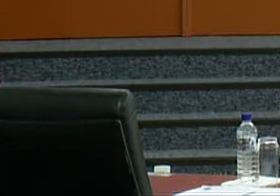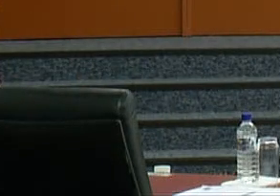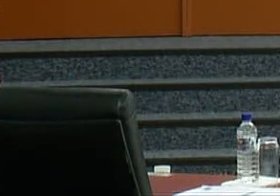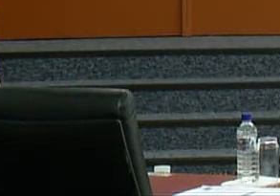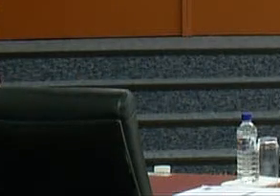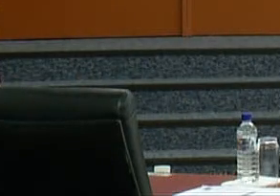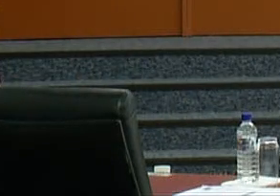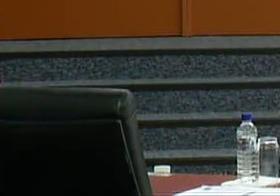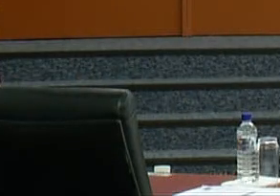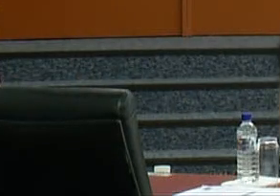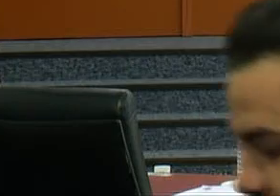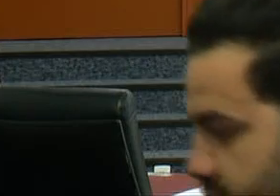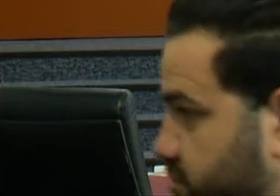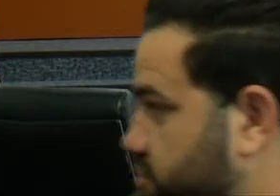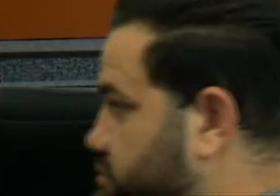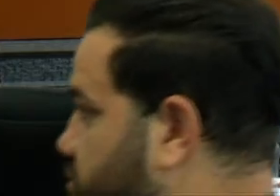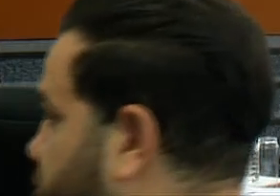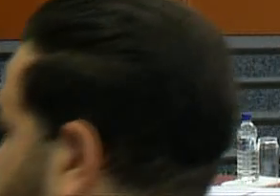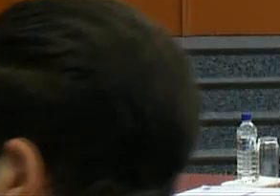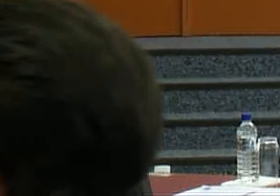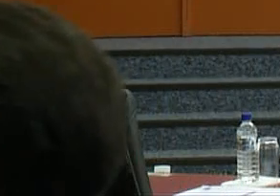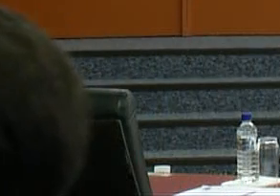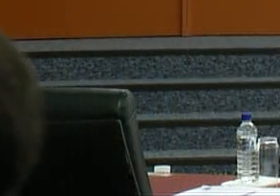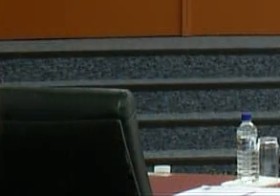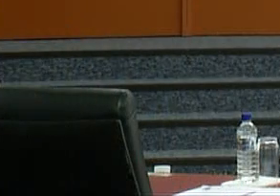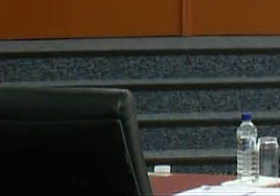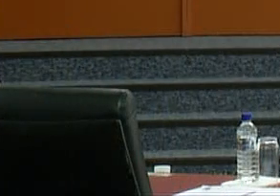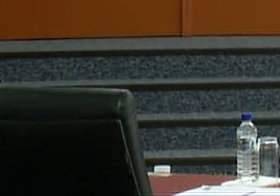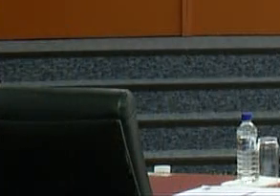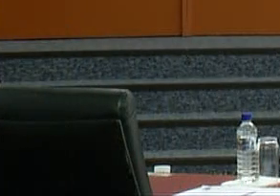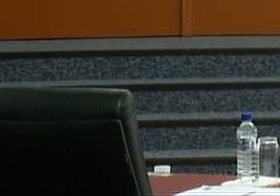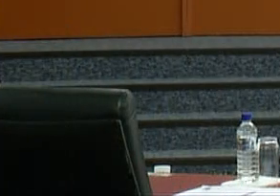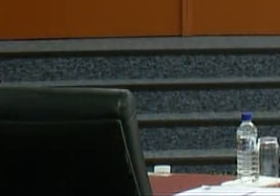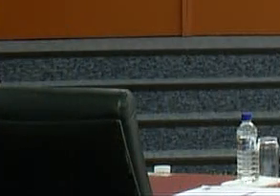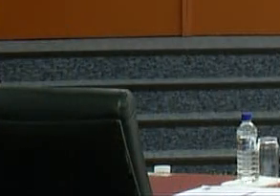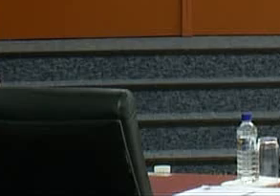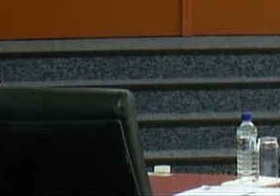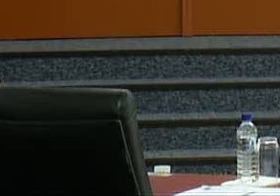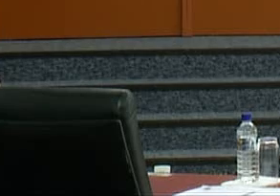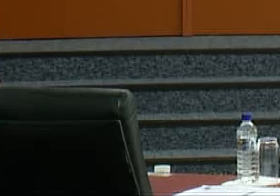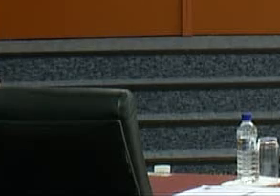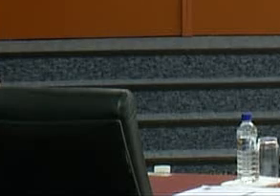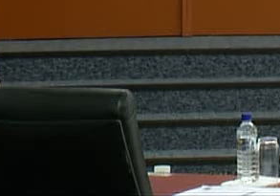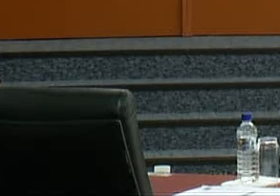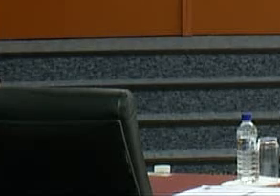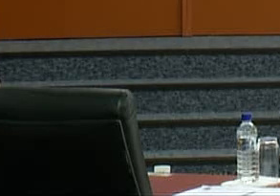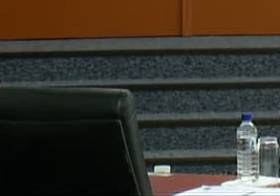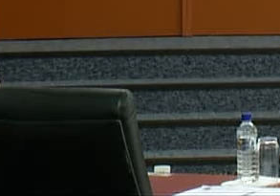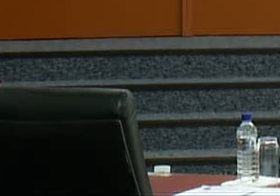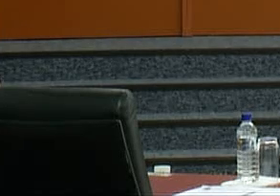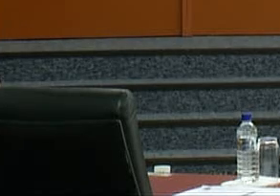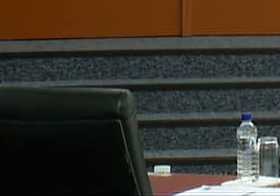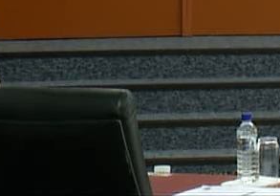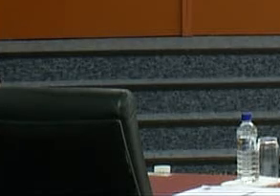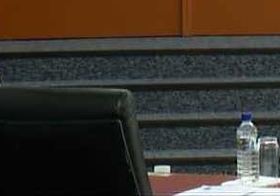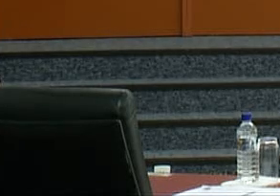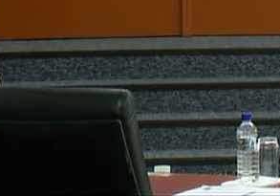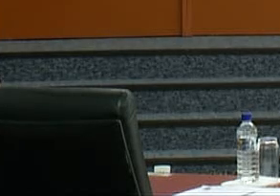Fausto Pérez. Fernanda Garcia. Fernando Dini. João